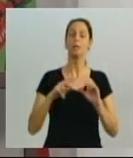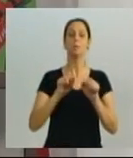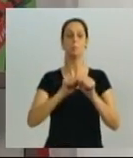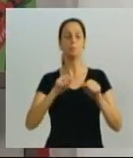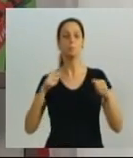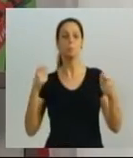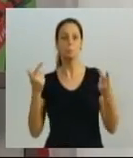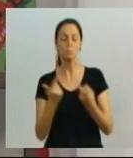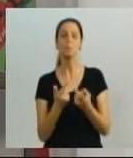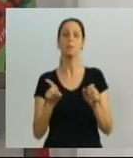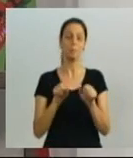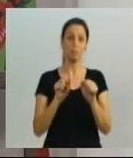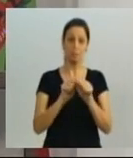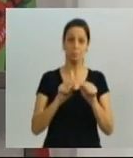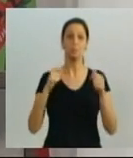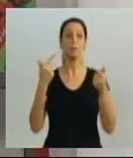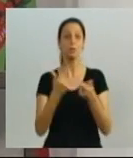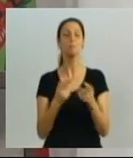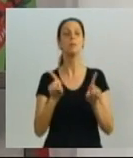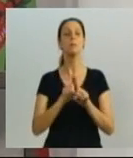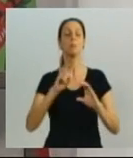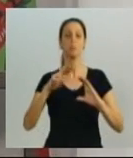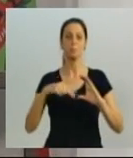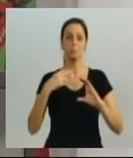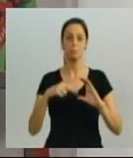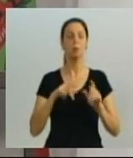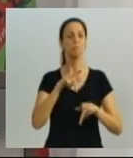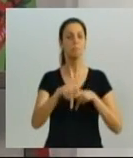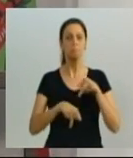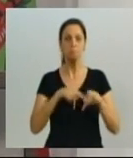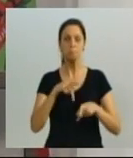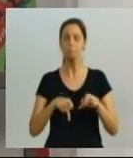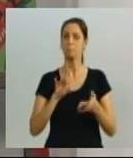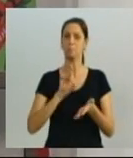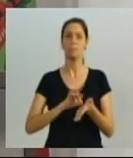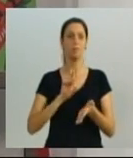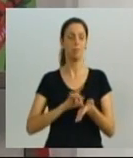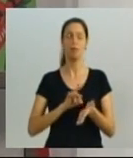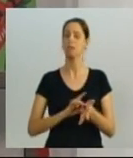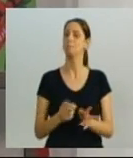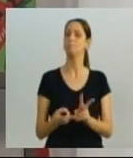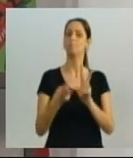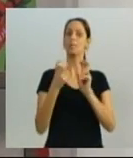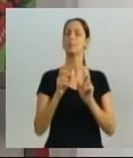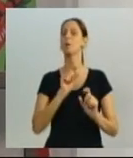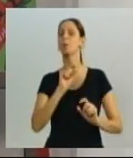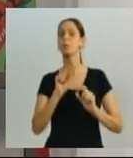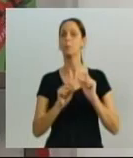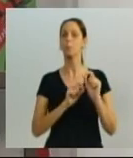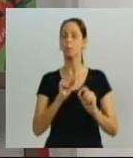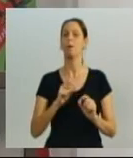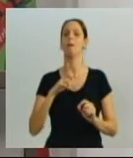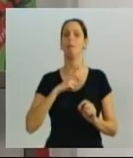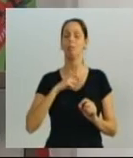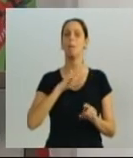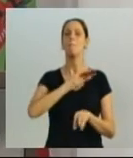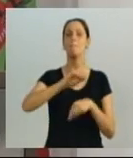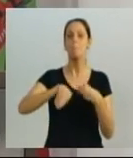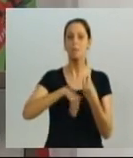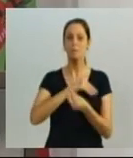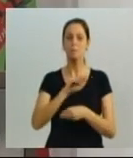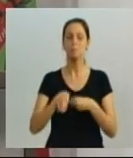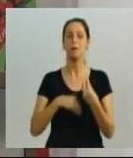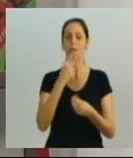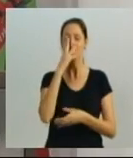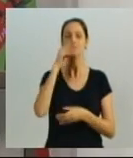as câmaras de vereadores. O povo não tem separado o joio do trigo. Quem está aqui nessa casa sabe muito